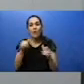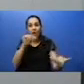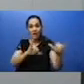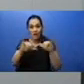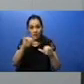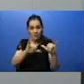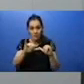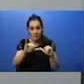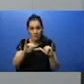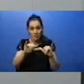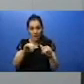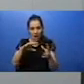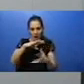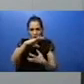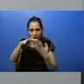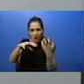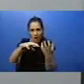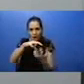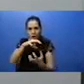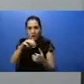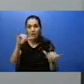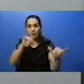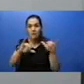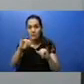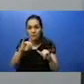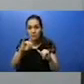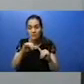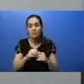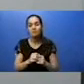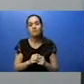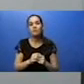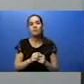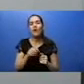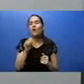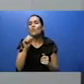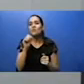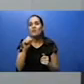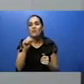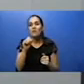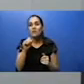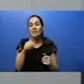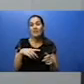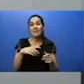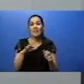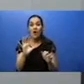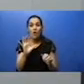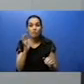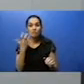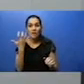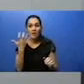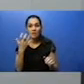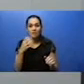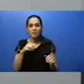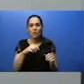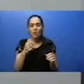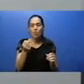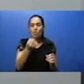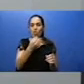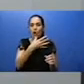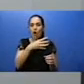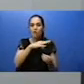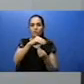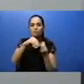aula anterior nós falamos que as reações químicas são aquelas que ocorrem com a formação de novas substâncias. E